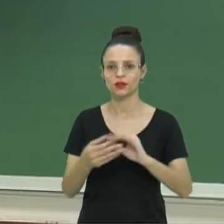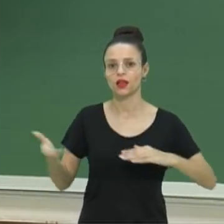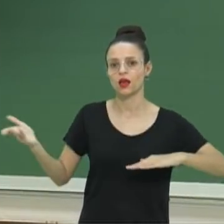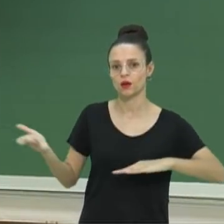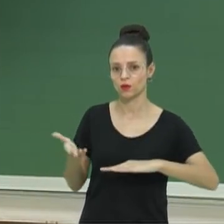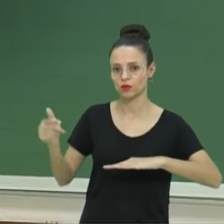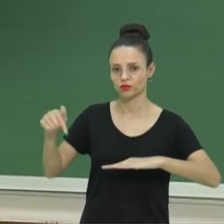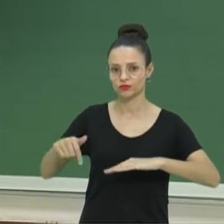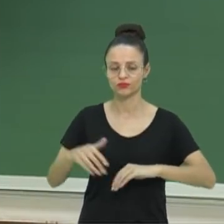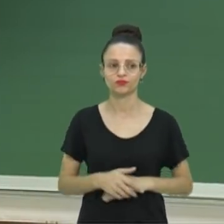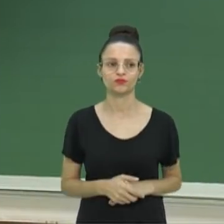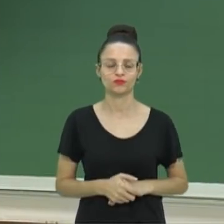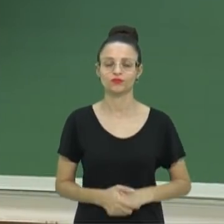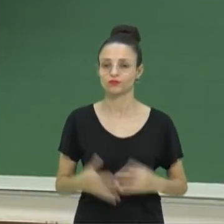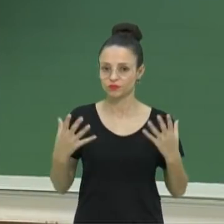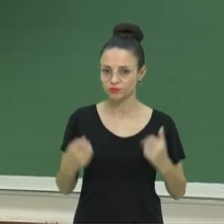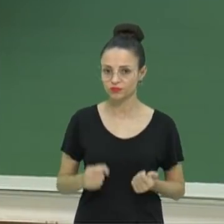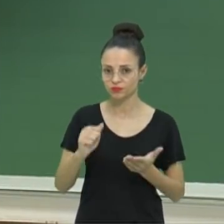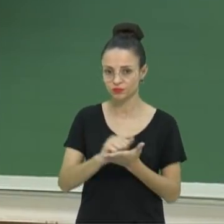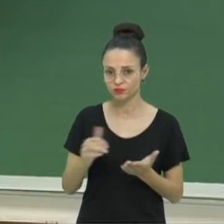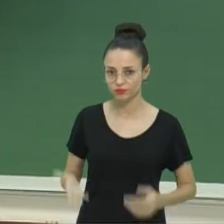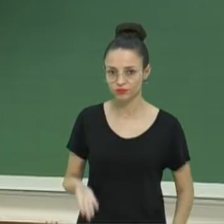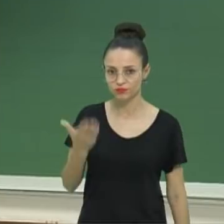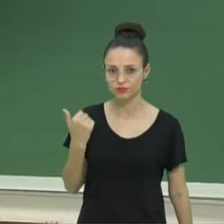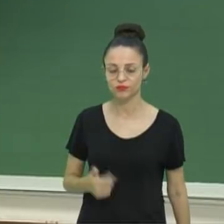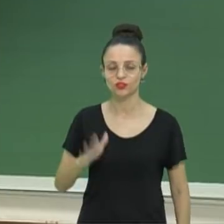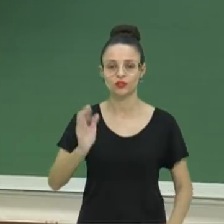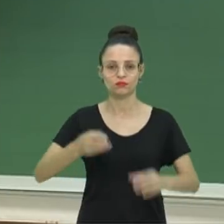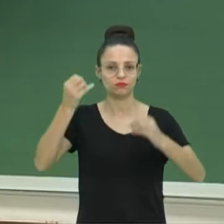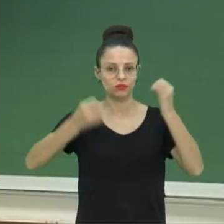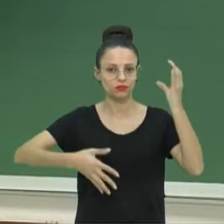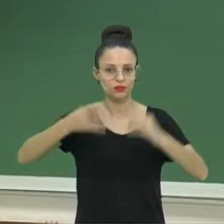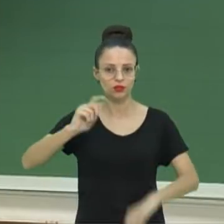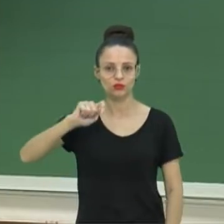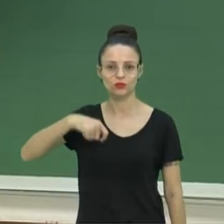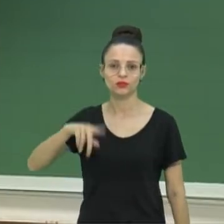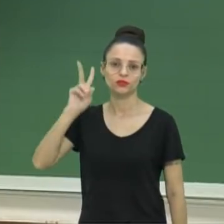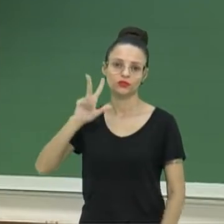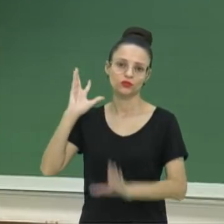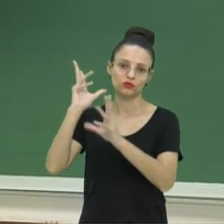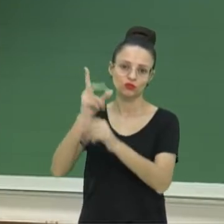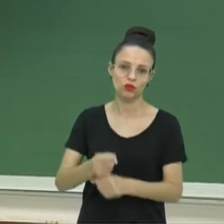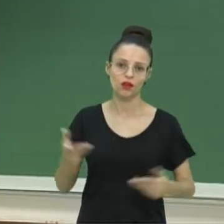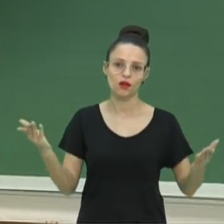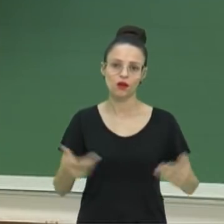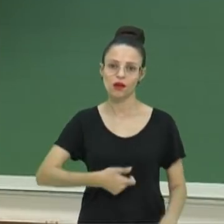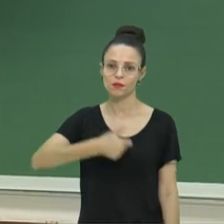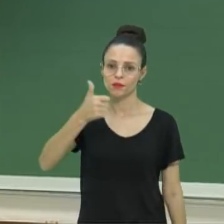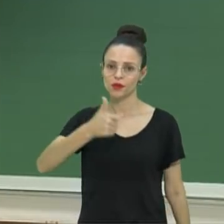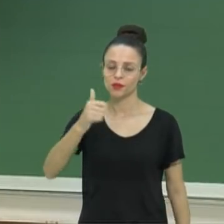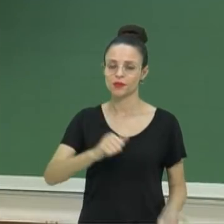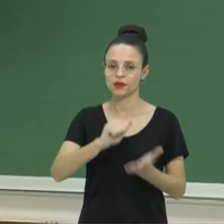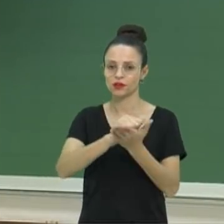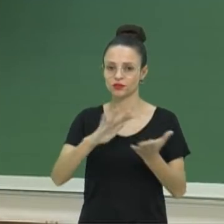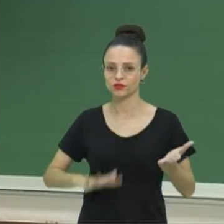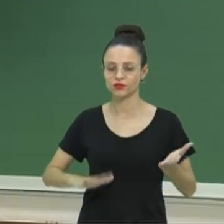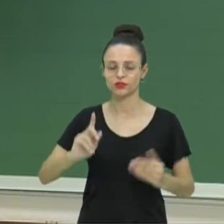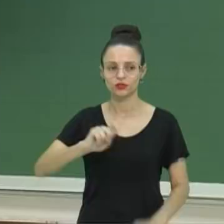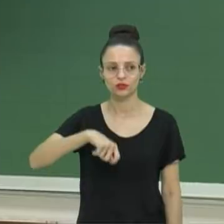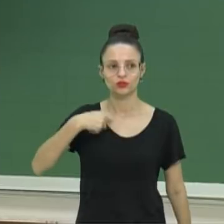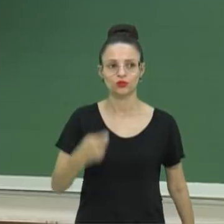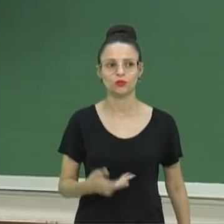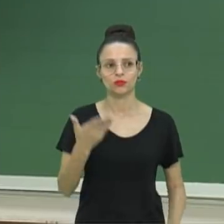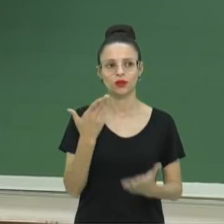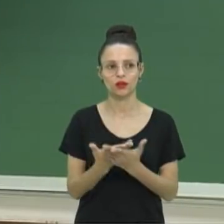Moderna. Bora para a nossa atividade então? Já falamos sobre a parte histórica da luta, temos a nossa primeira atividade da